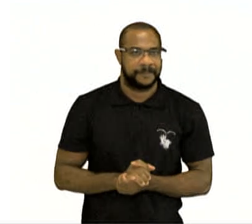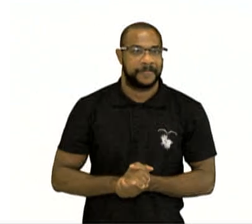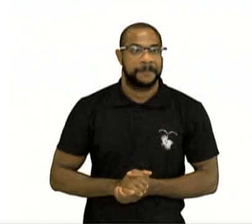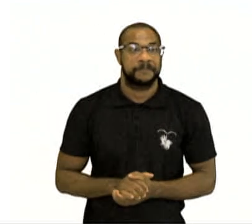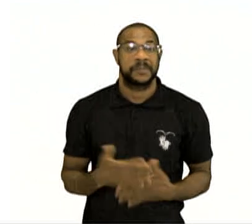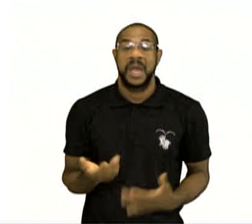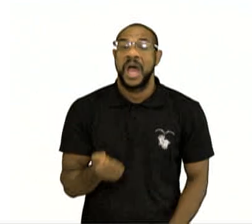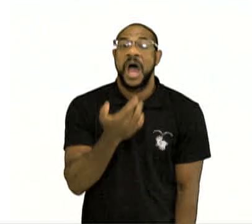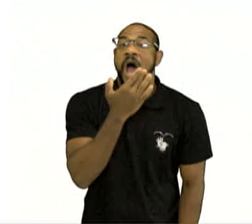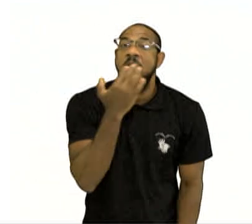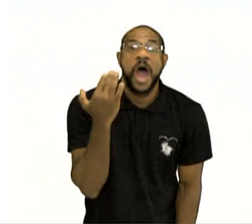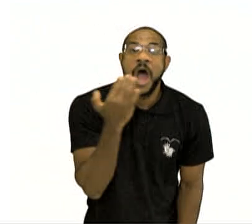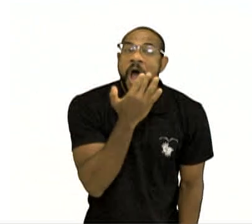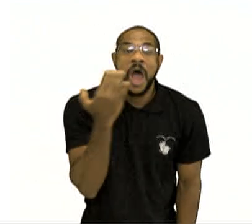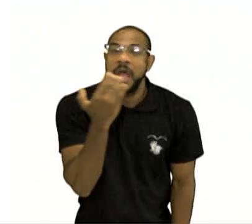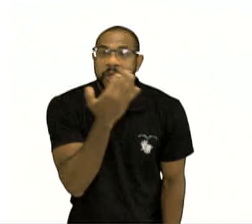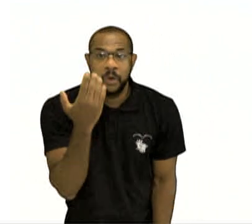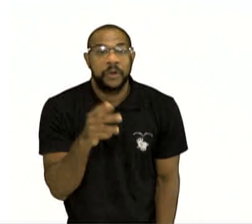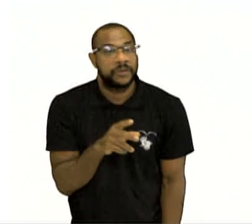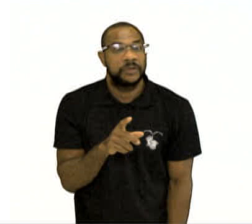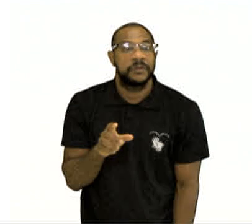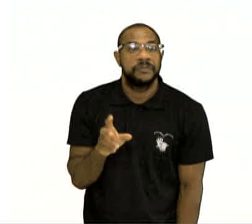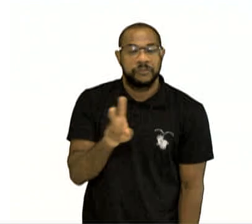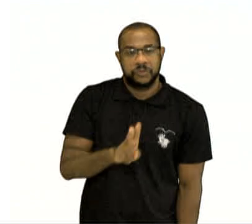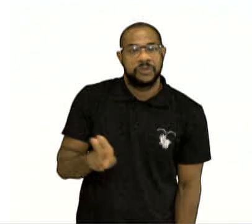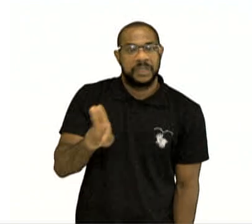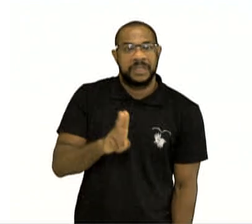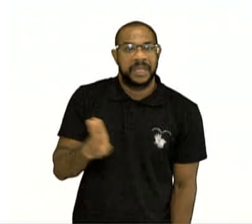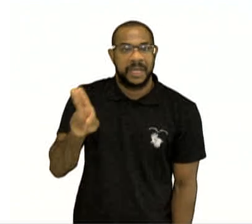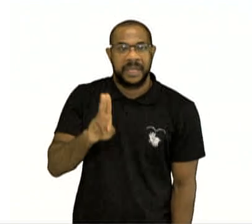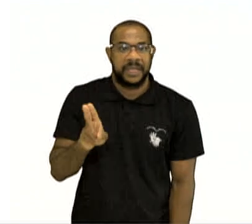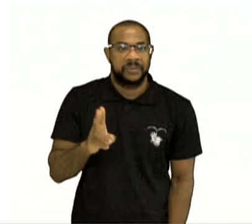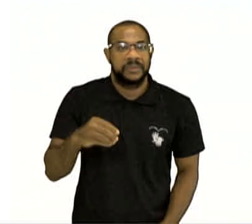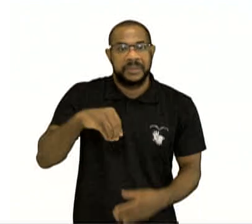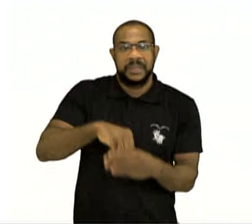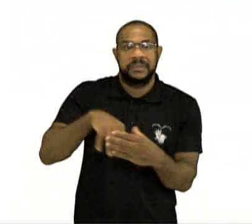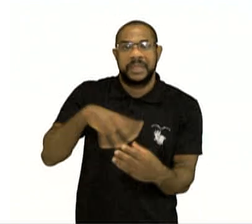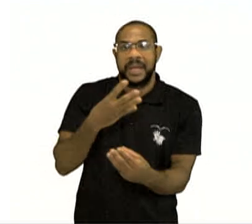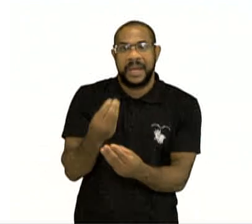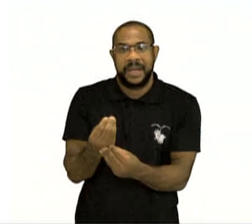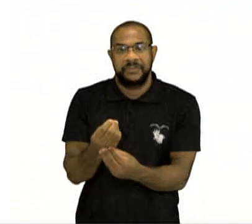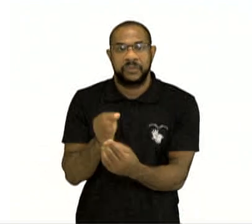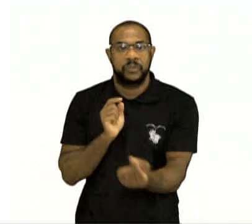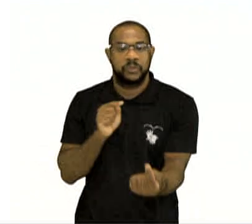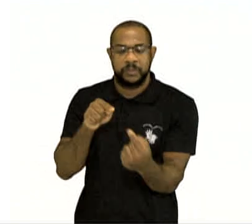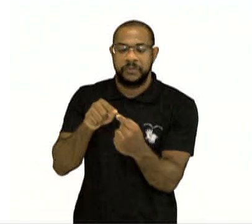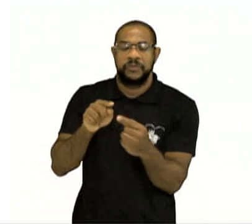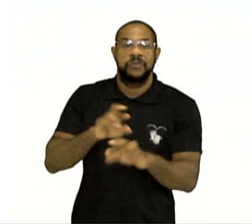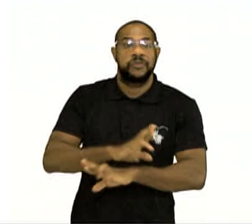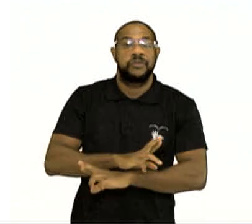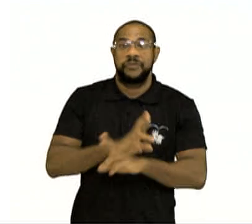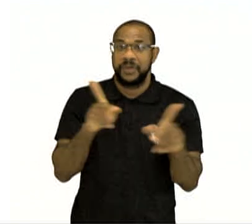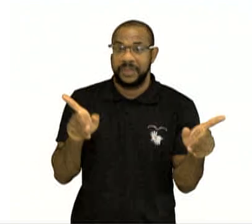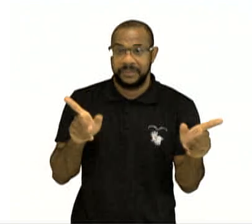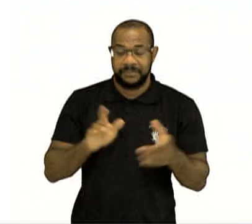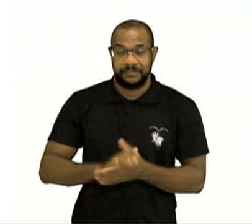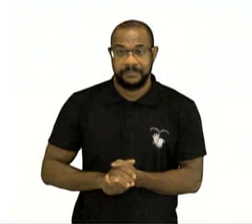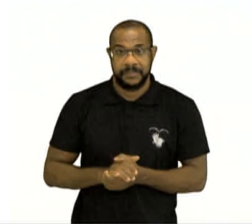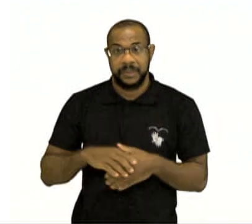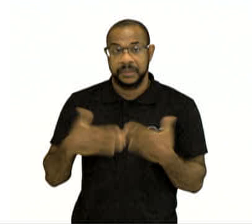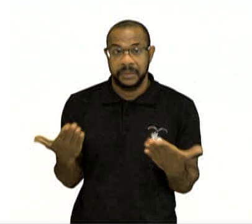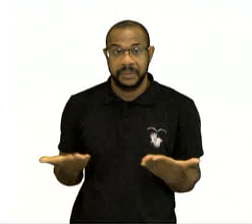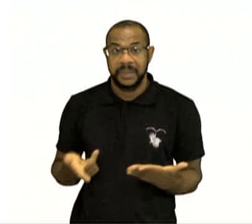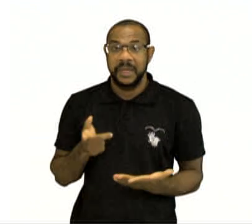As cores, elas foram utilizadas na arte com os mais diferentes objetivos. E esses objetivos, eles